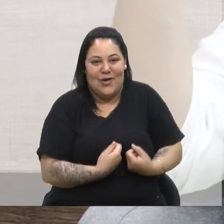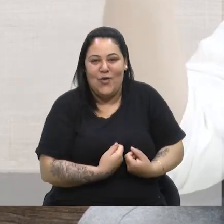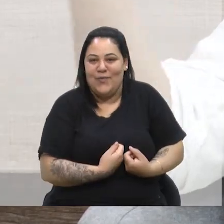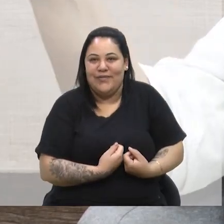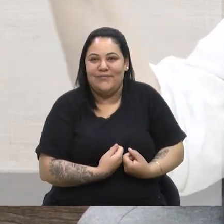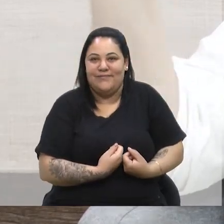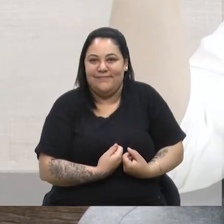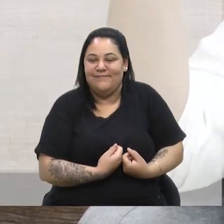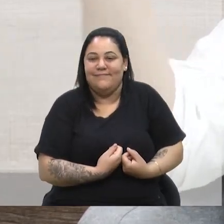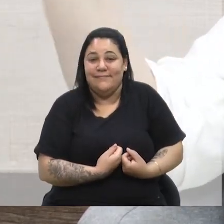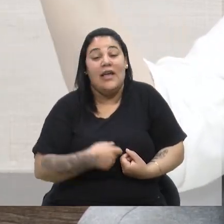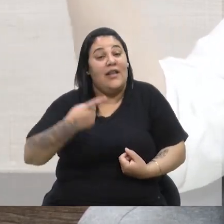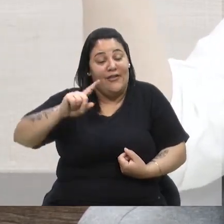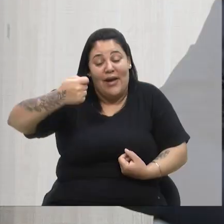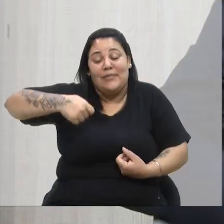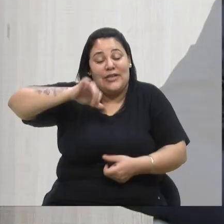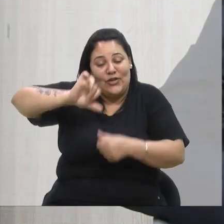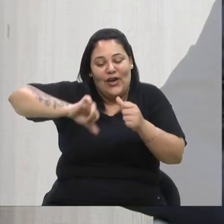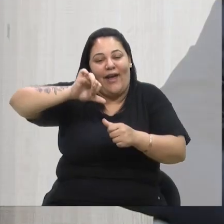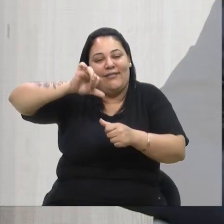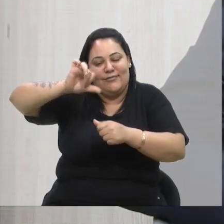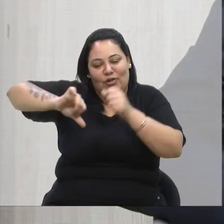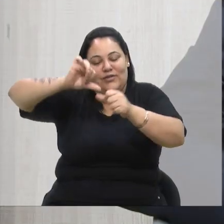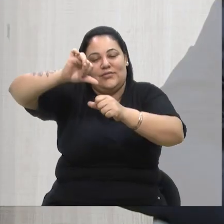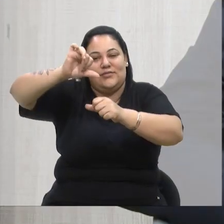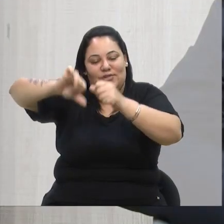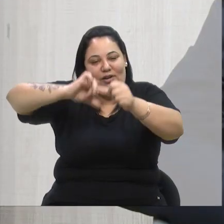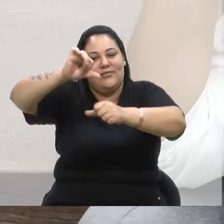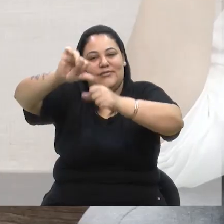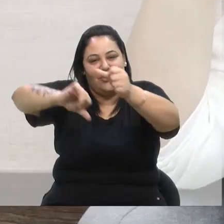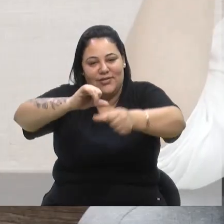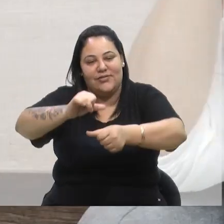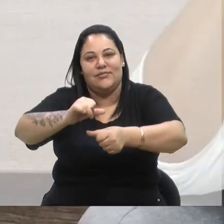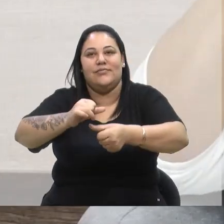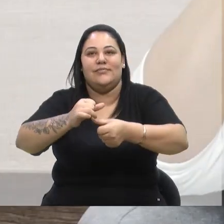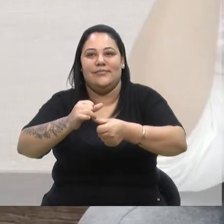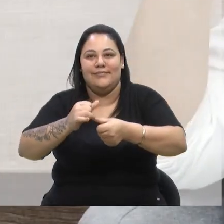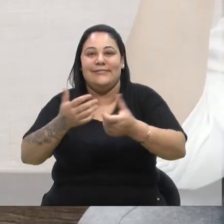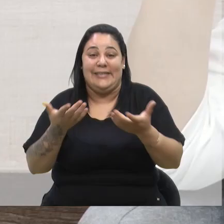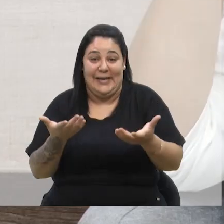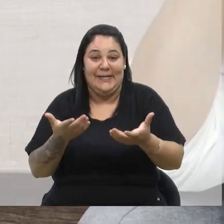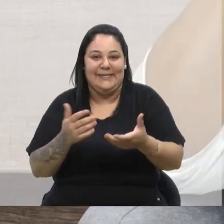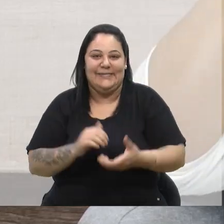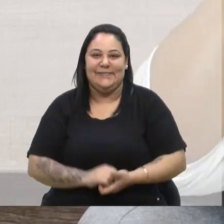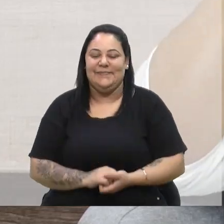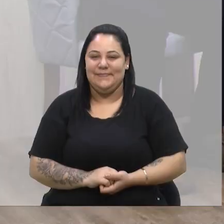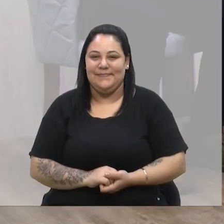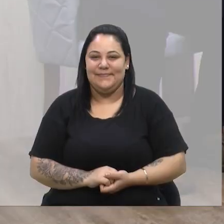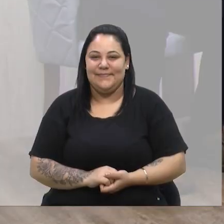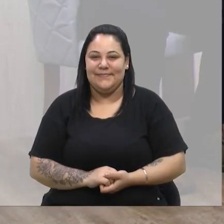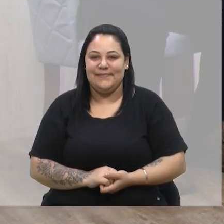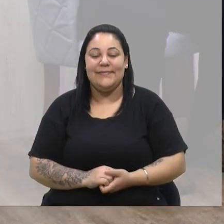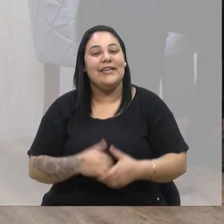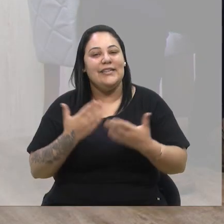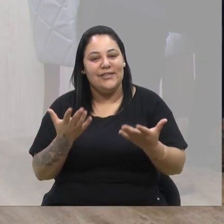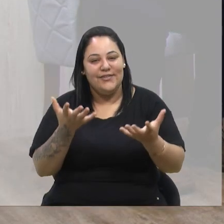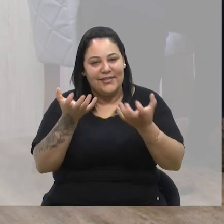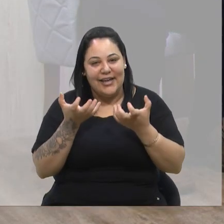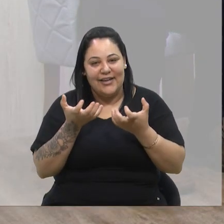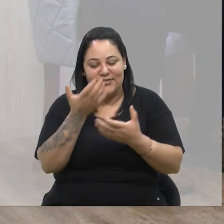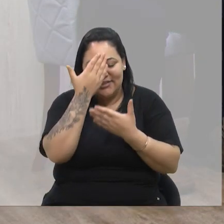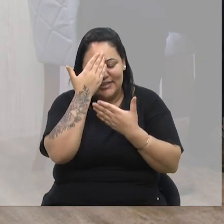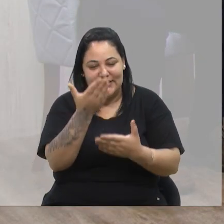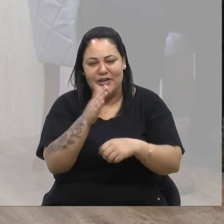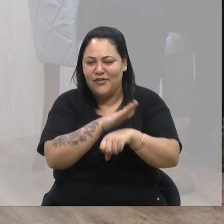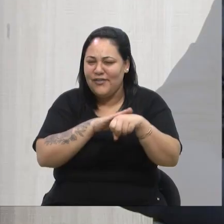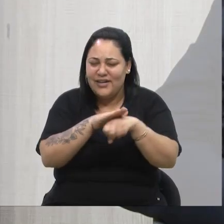ela vai trocar. É uma excelente alegoria. Isso, né? De roupas até o fim. Fernanda, eu quero te